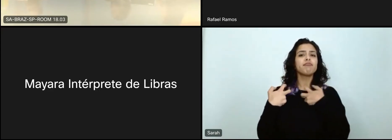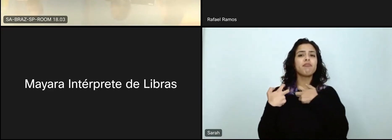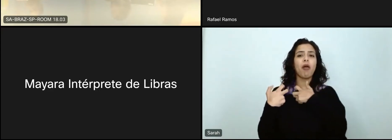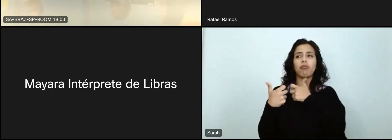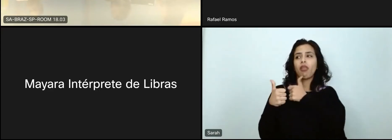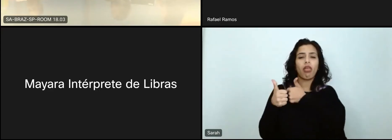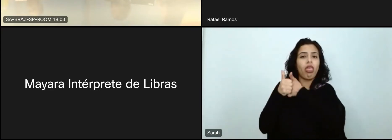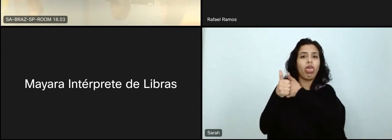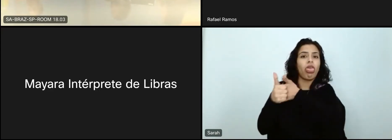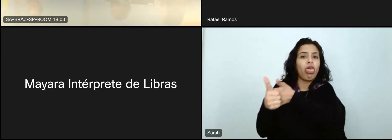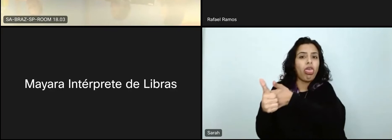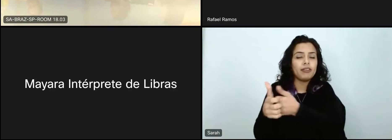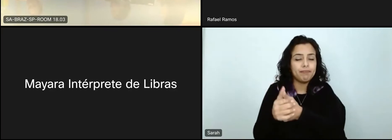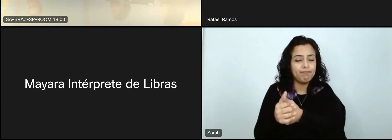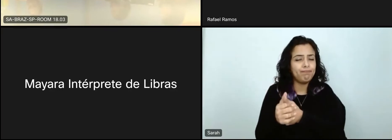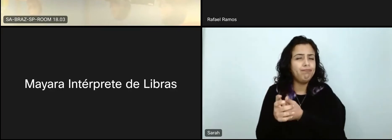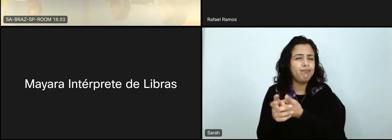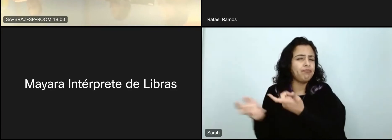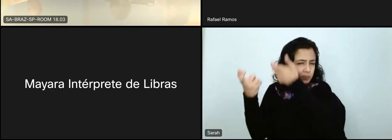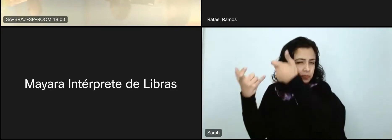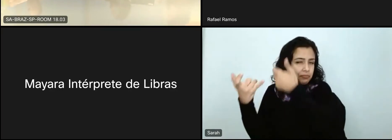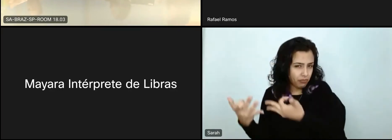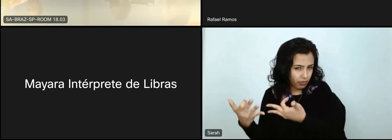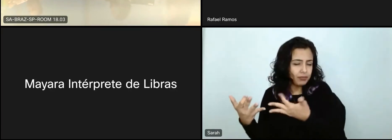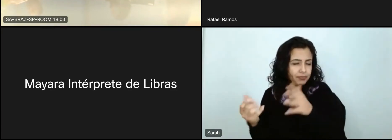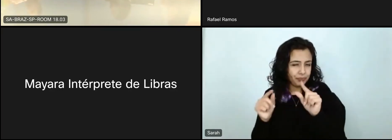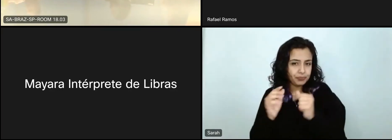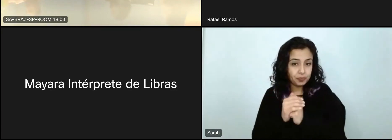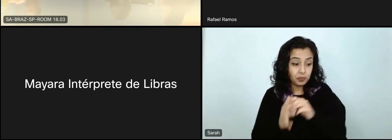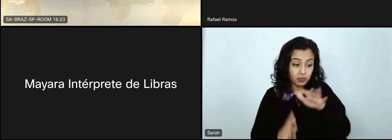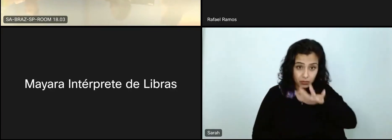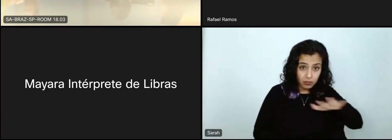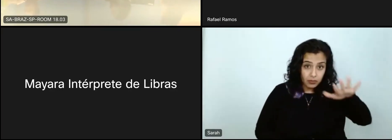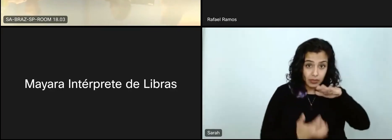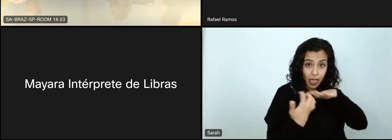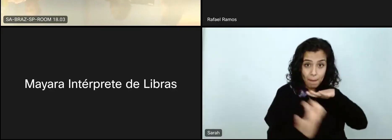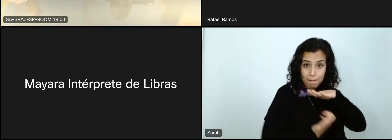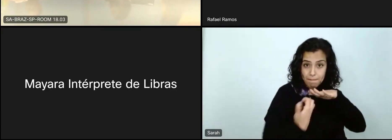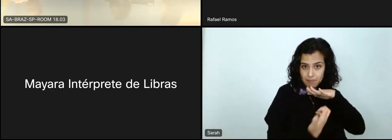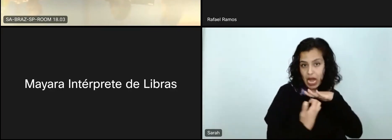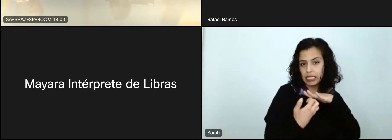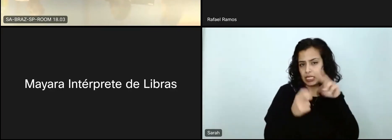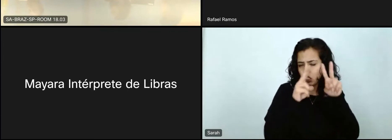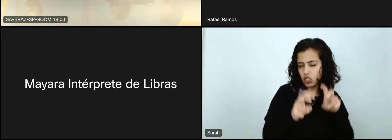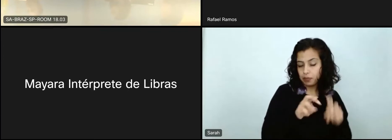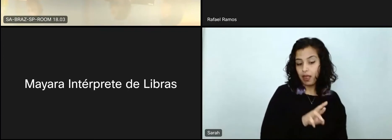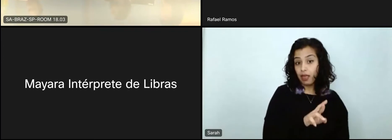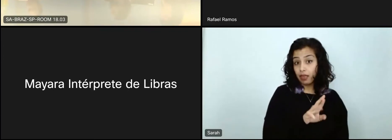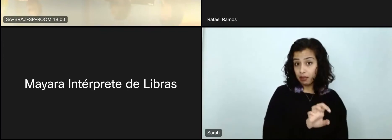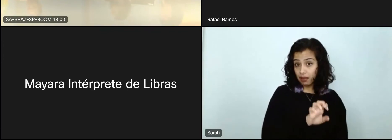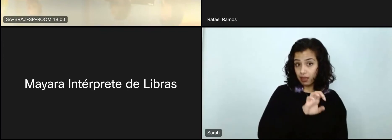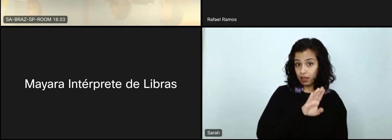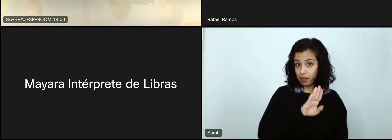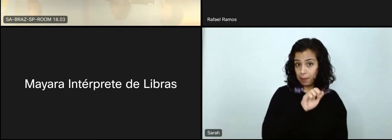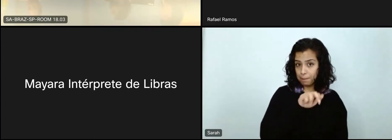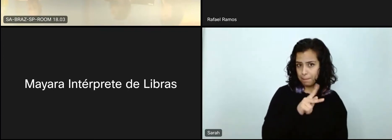para a empresa e fala do comportamento de rebanho, esse mesmo inconsciente de grupo, como eu trouxe aqui para vocês, dessa nova identidade que